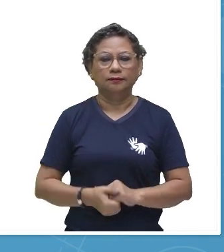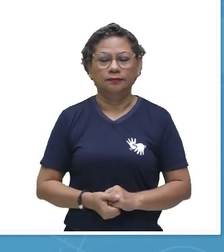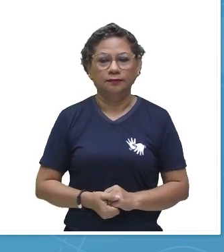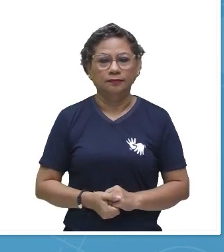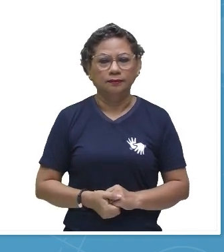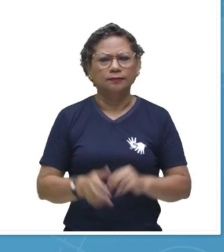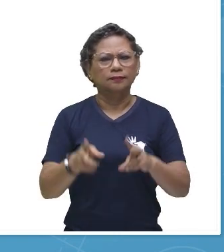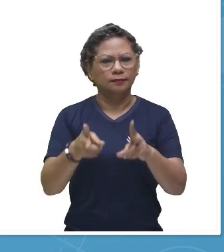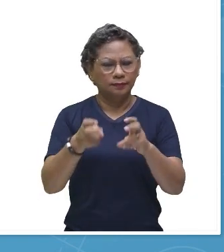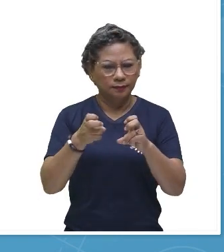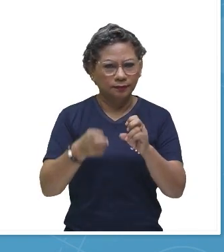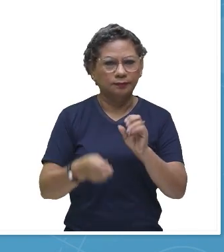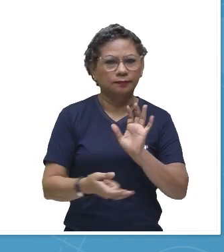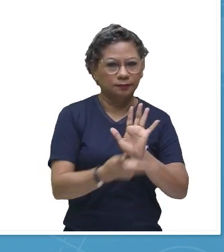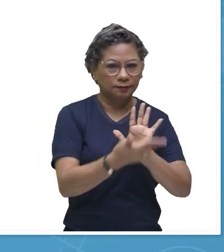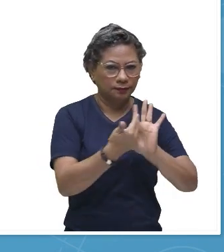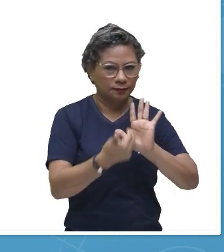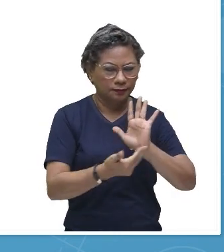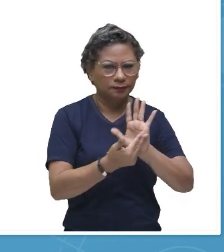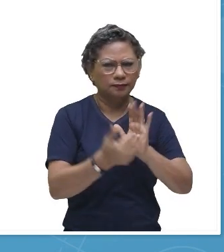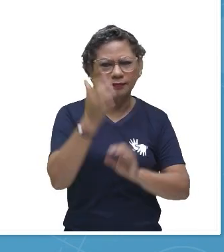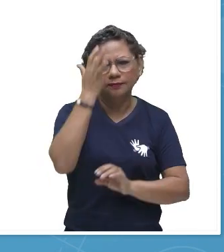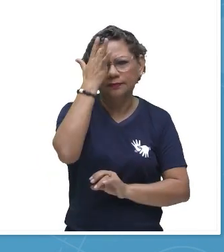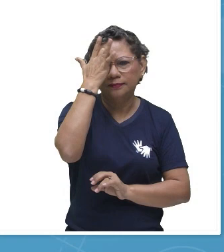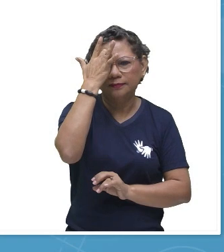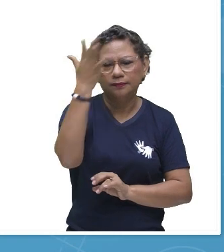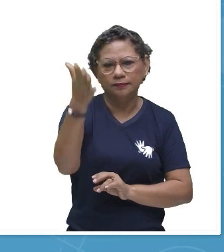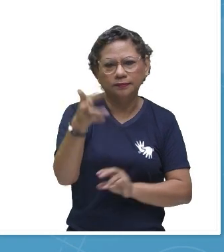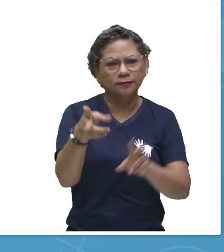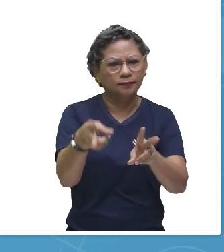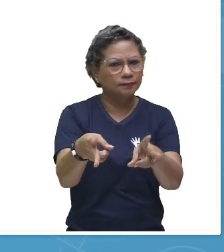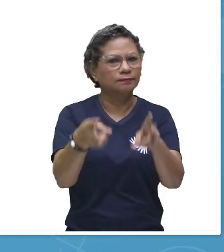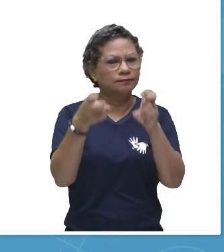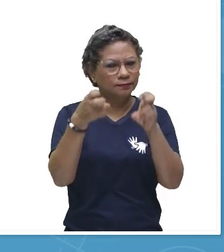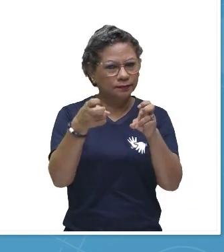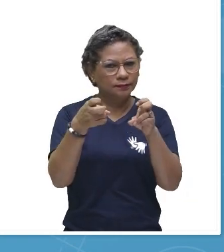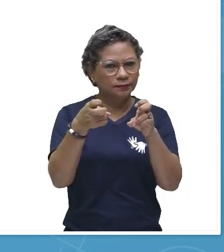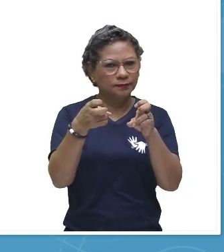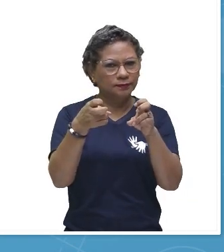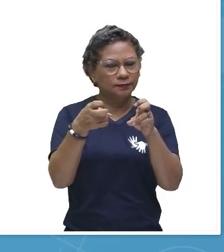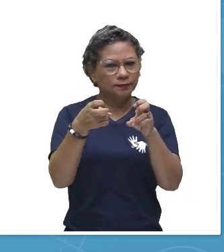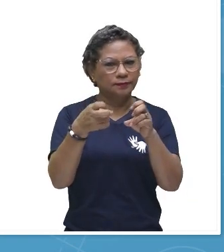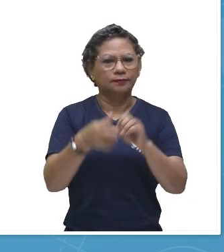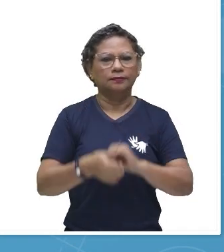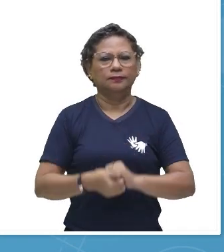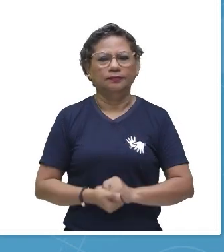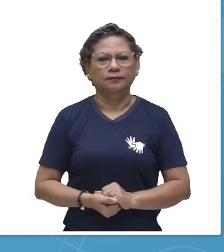Que é este tipo de ângulo e que é bem fácil da gente identificar.